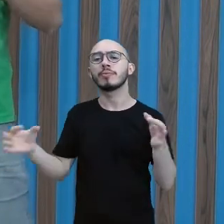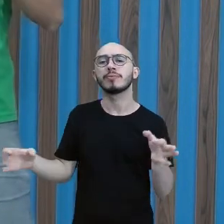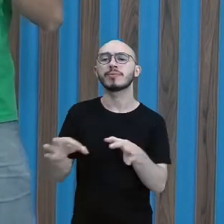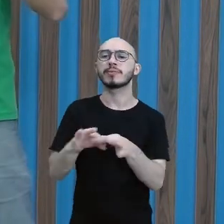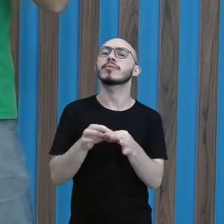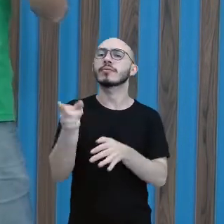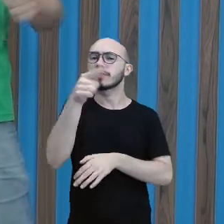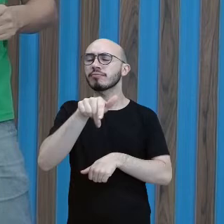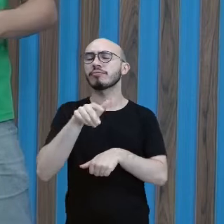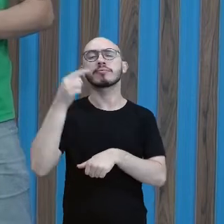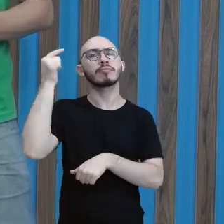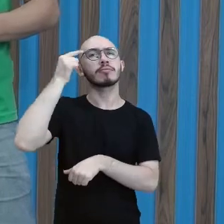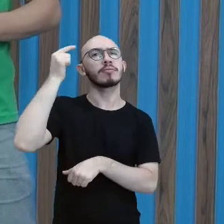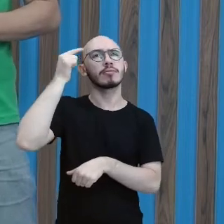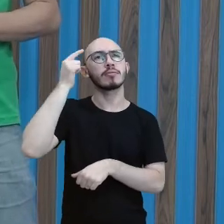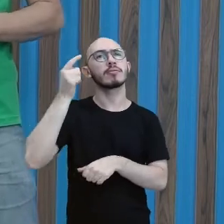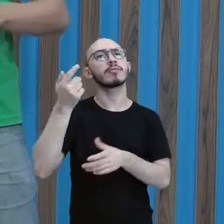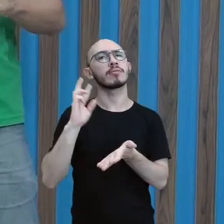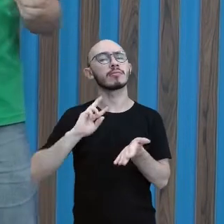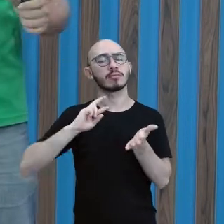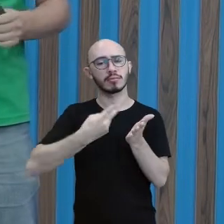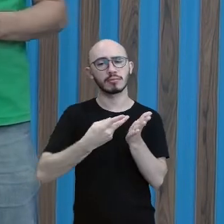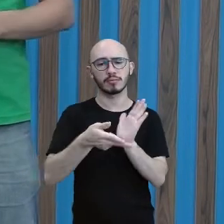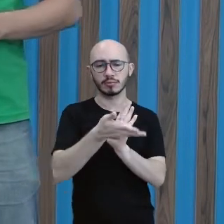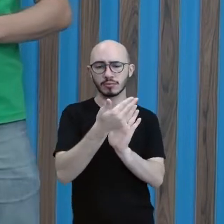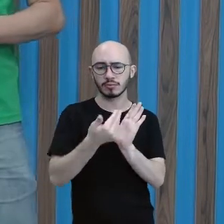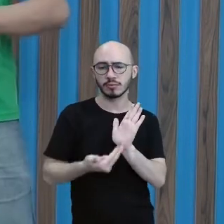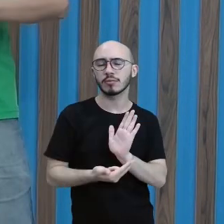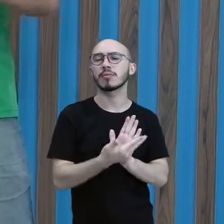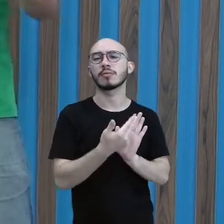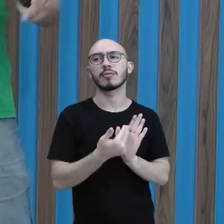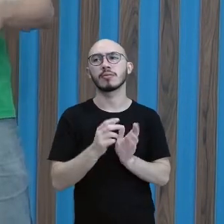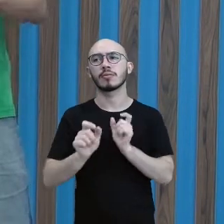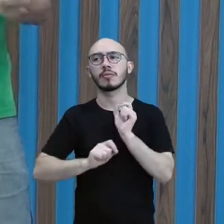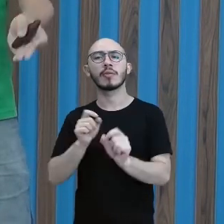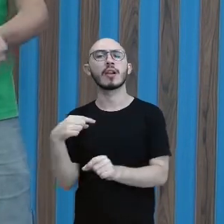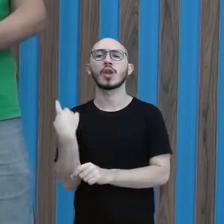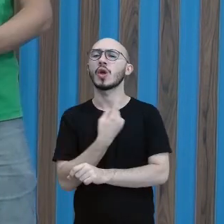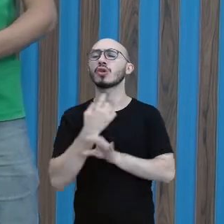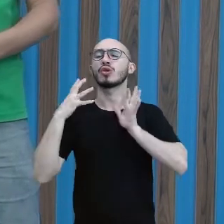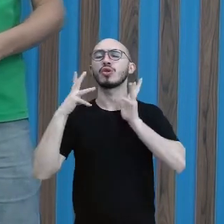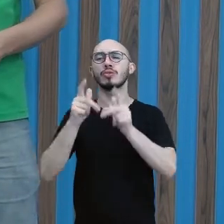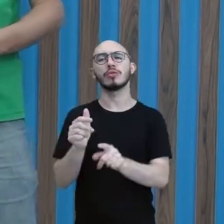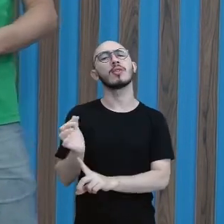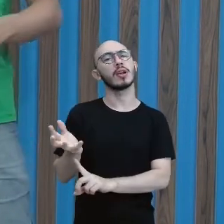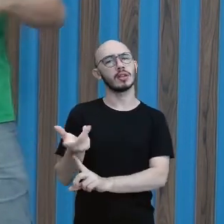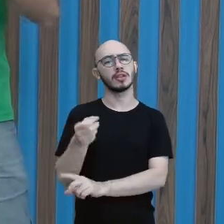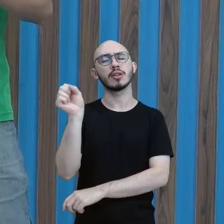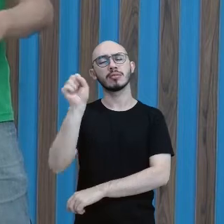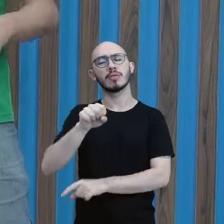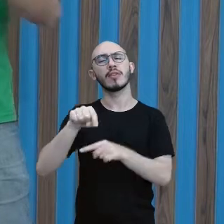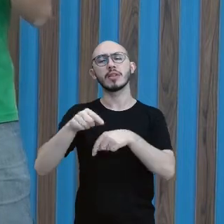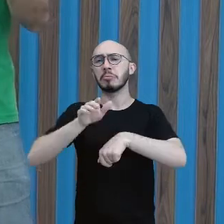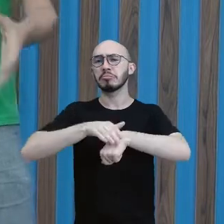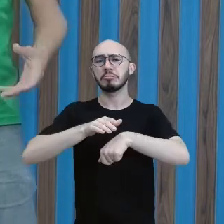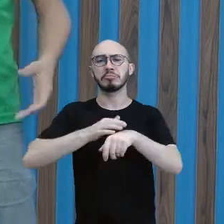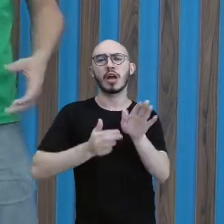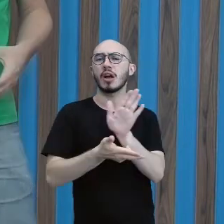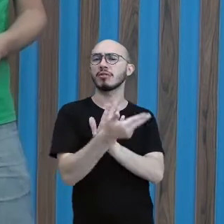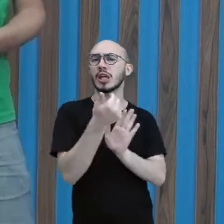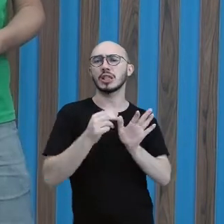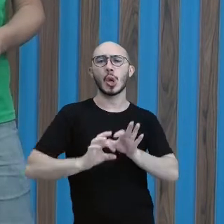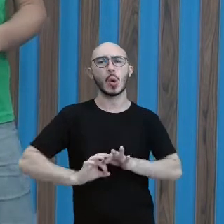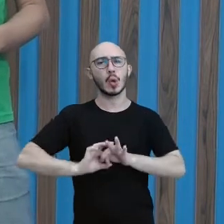certo? Então, fazer um desenho aí, não precisa ser um artista, né? Que, na verdade, nós somos artistas também, né? Mas, enfim, faça o desenho do seu jeito, do jeito que